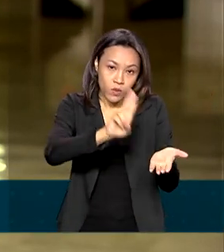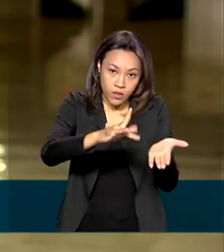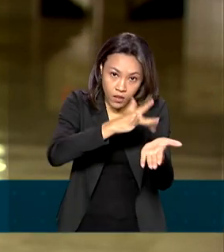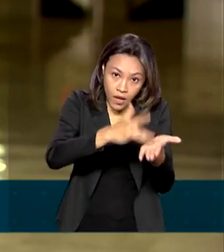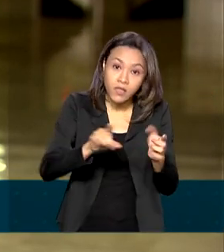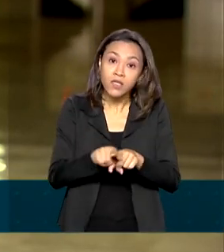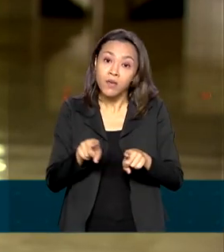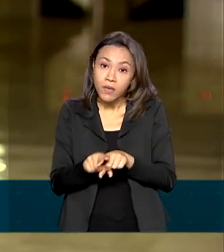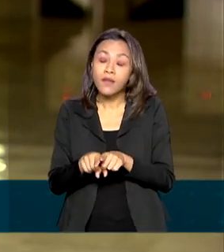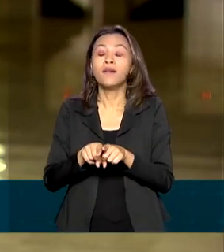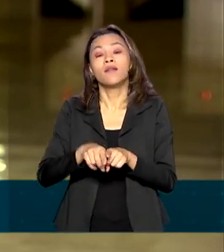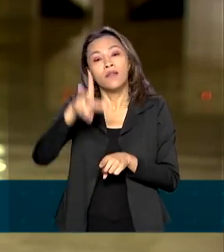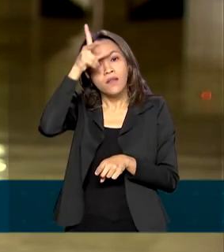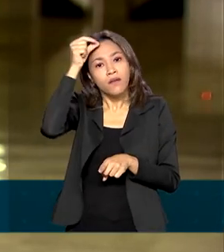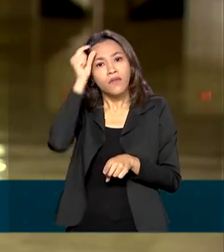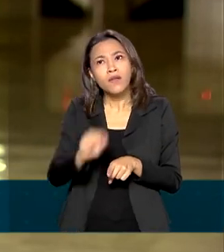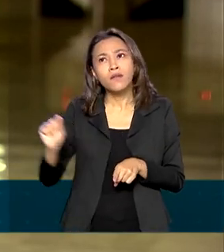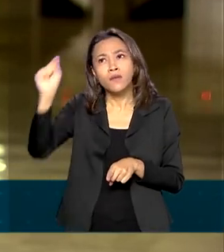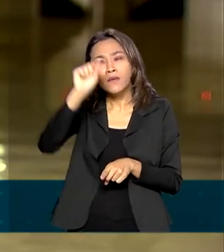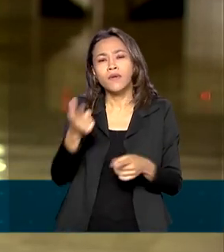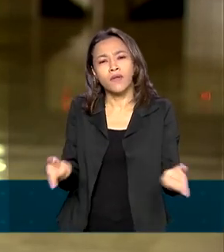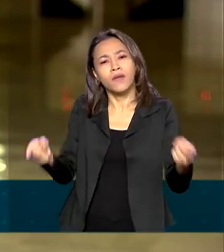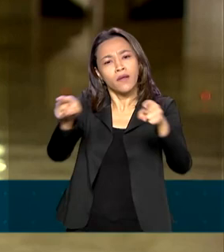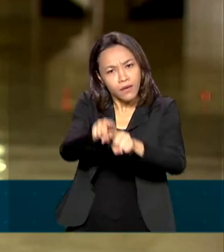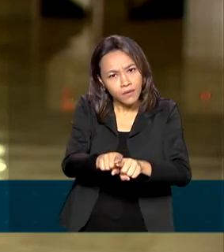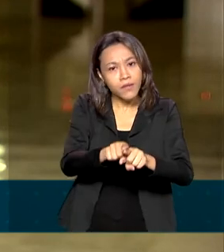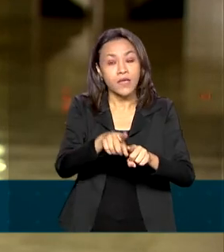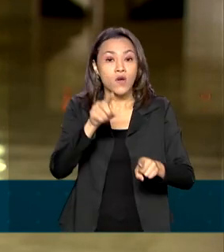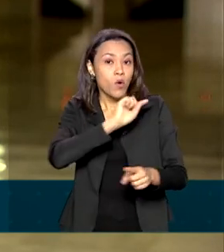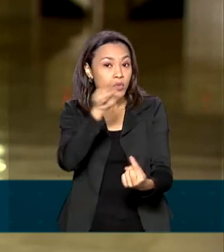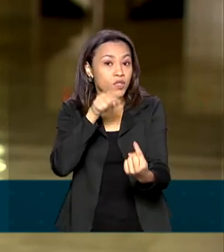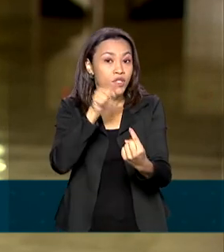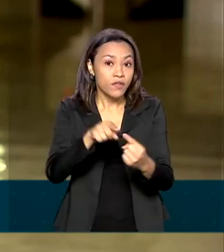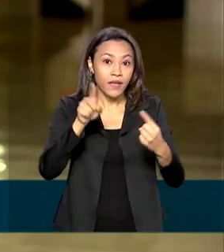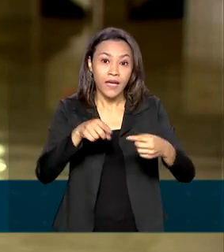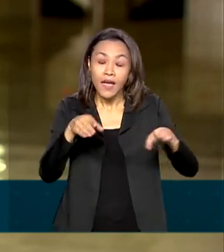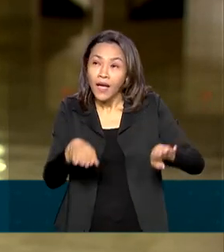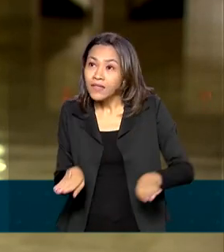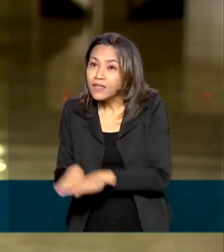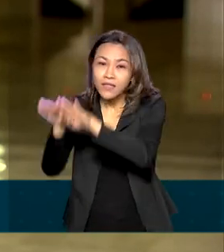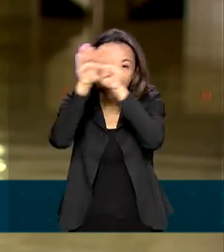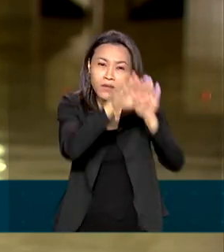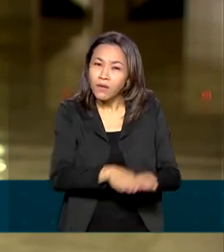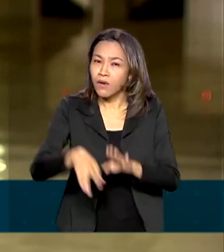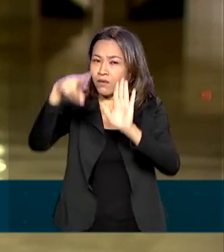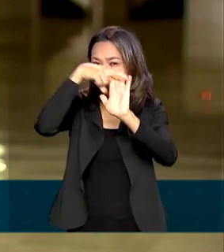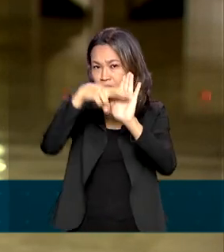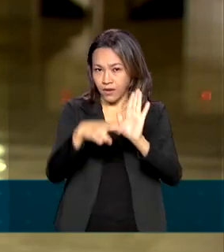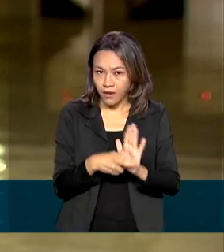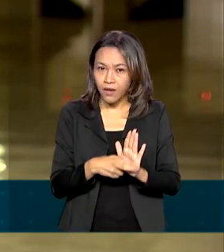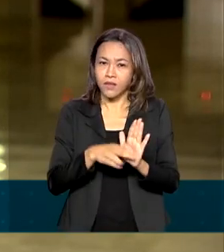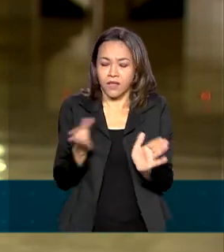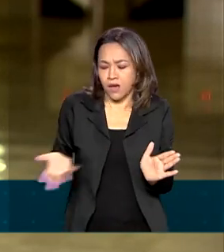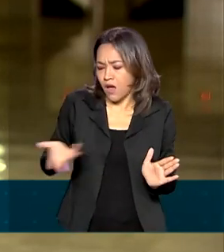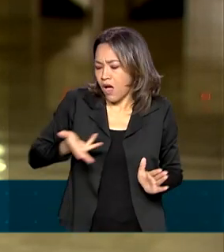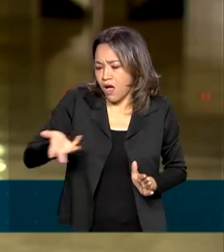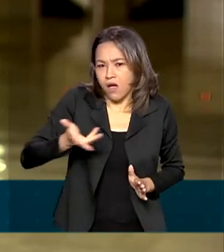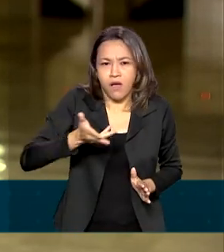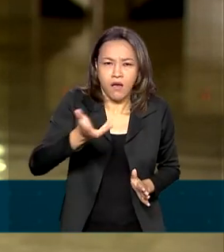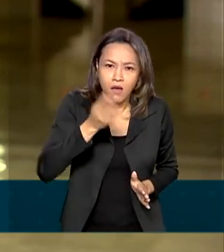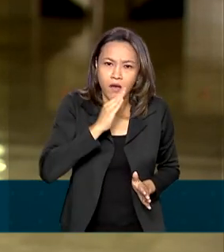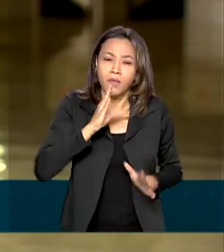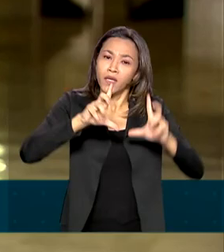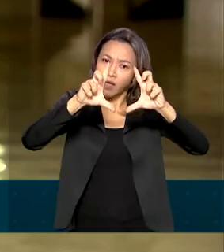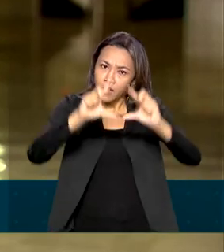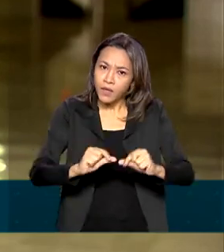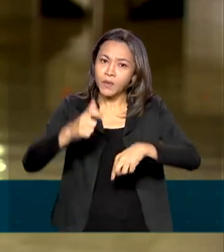A expectativa é que o novo sistema padronize os trabalhos de campo, dê agilidade aos processos e possa reduzir o